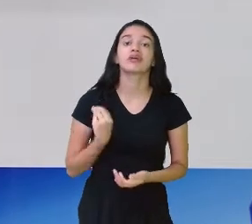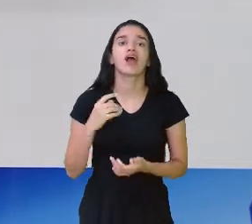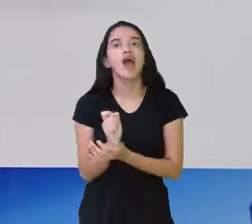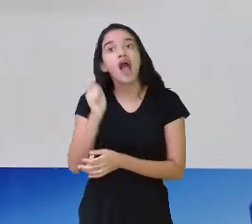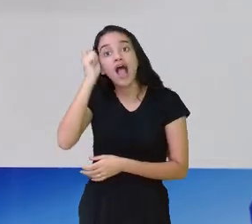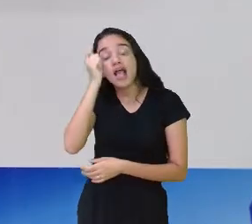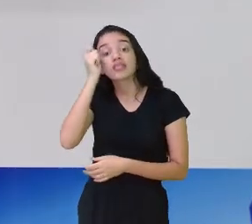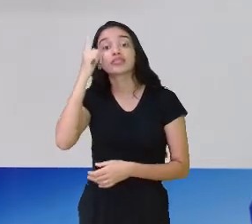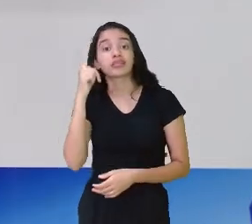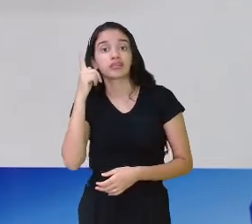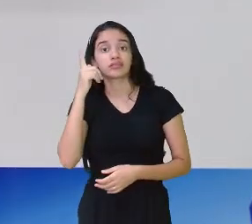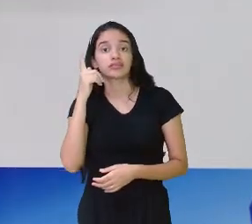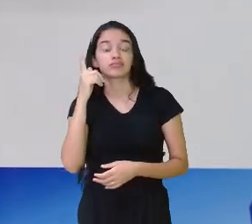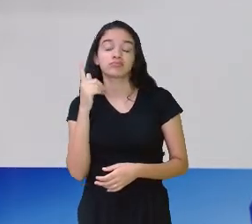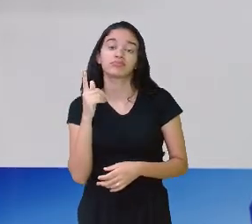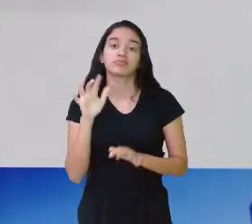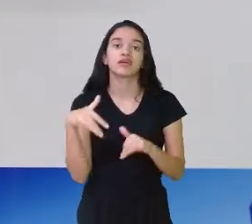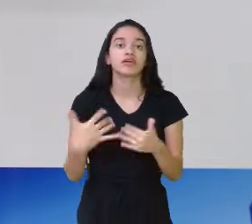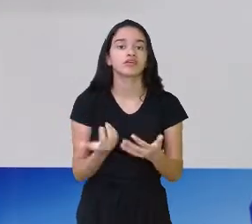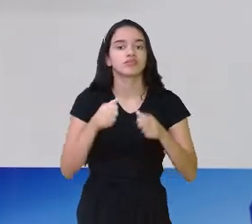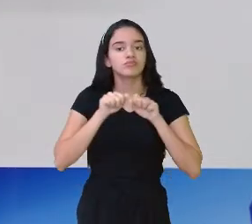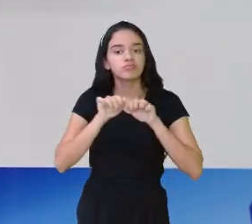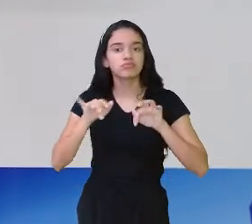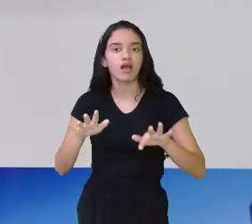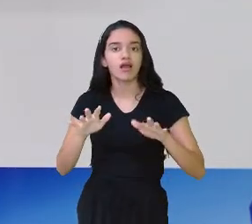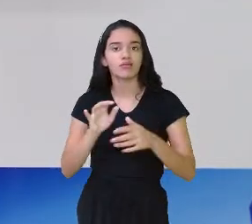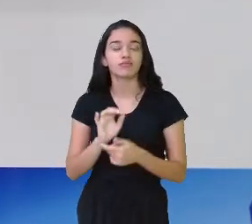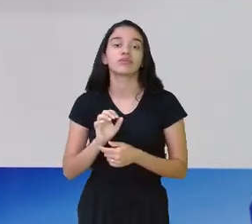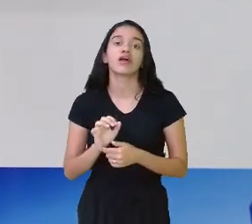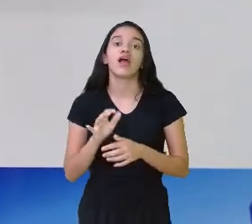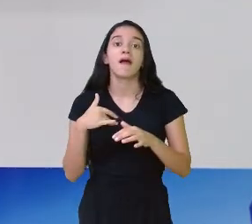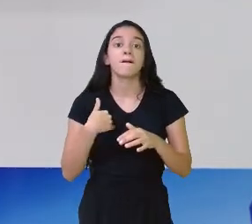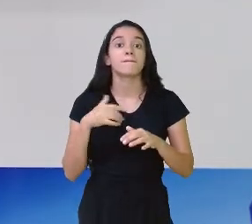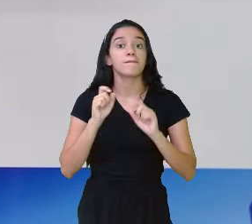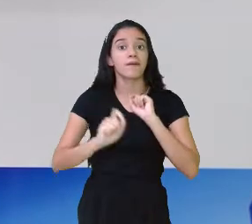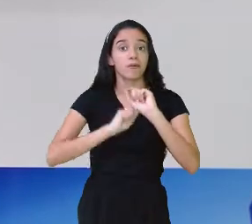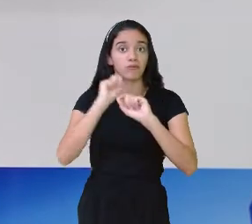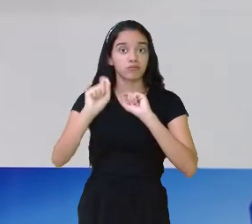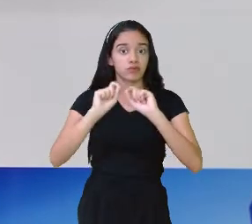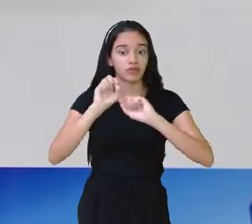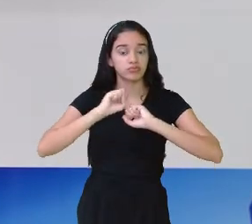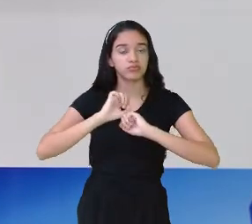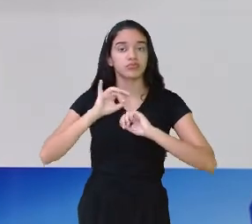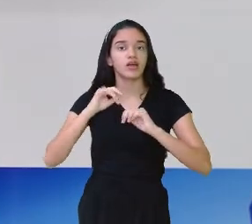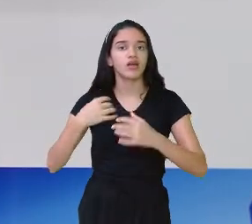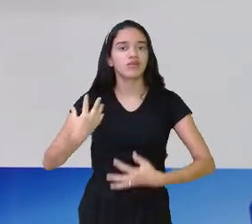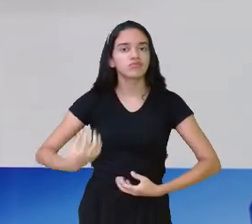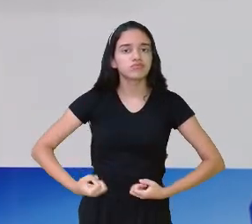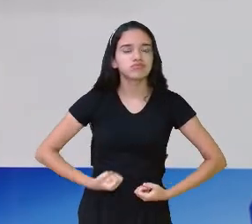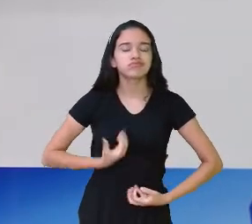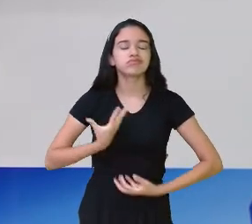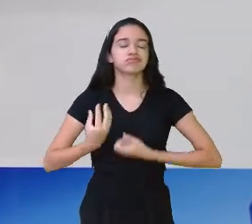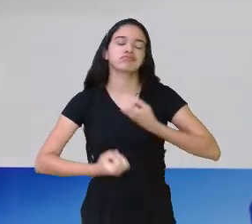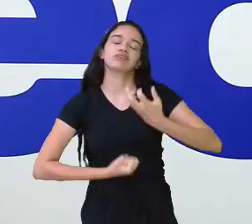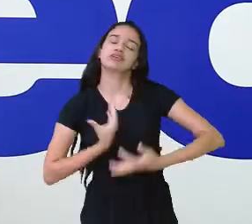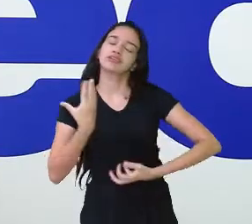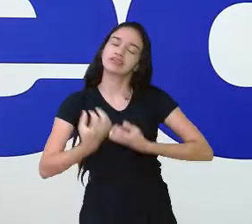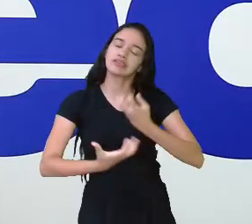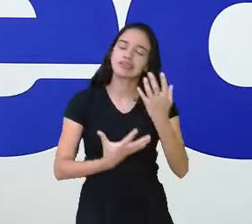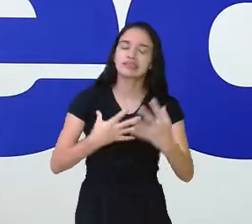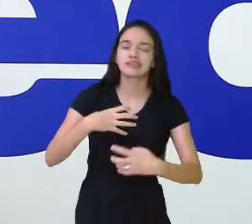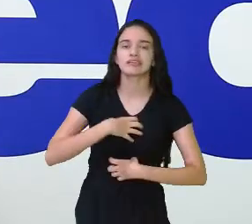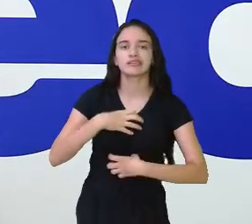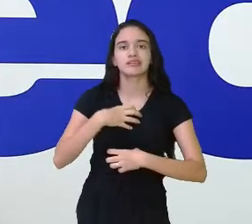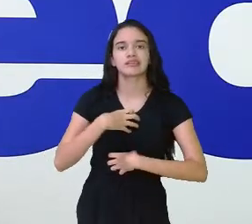ideia de transmitir, né? Quando a gente está dançando só para a gente mesmo. Para a gente fruir, exatamente. É uma questão de você